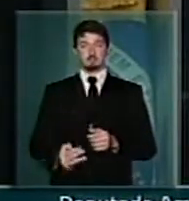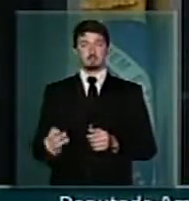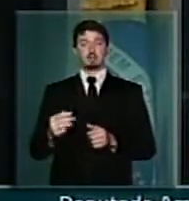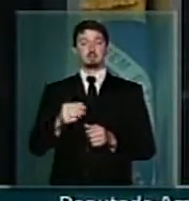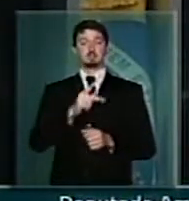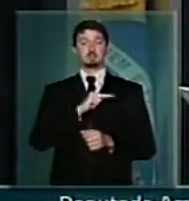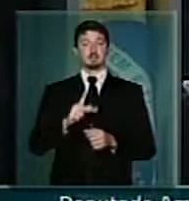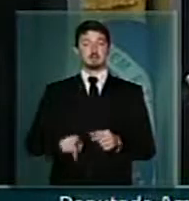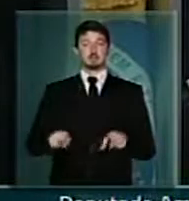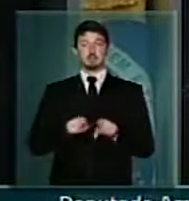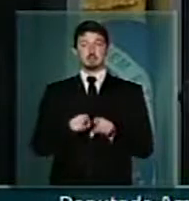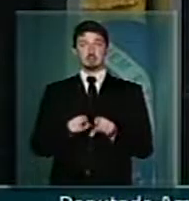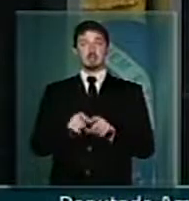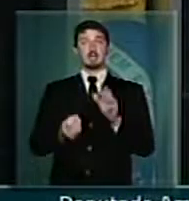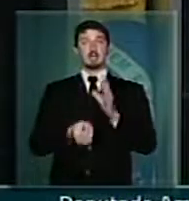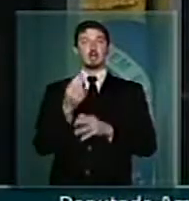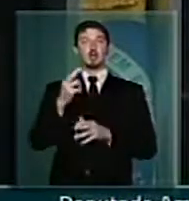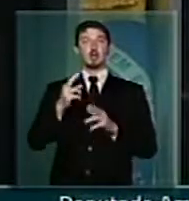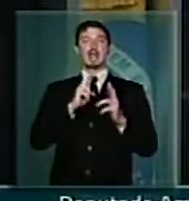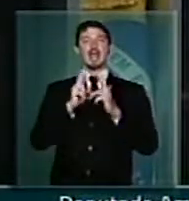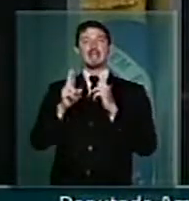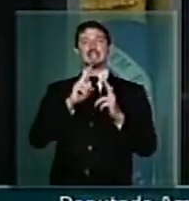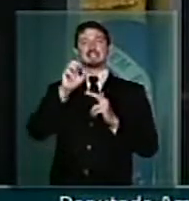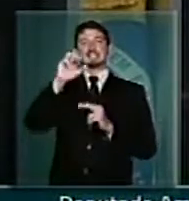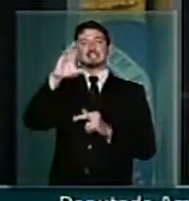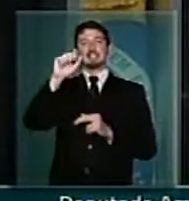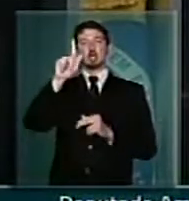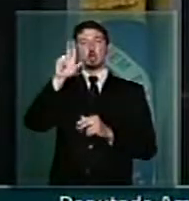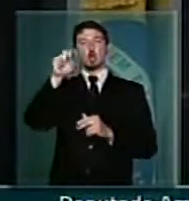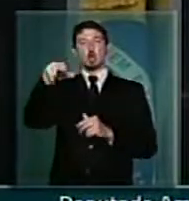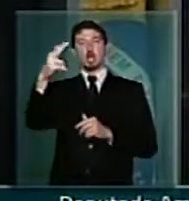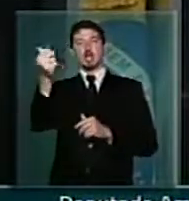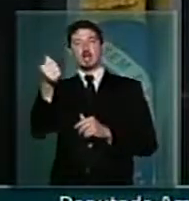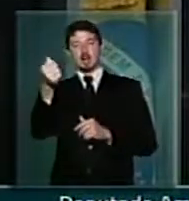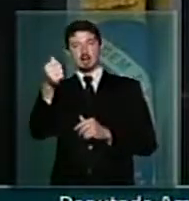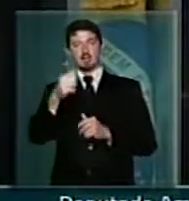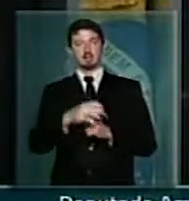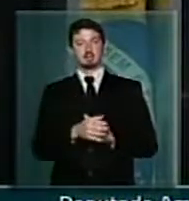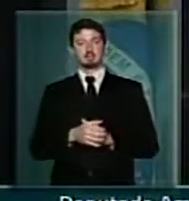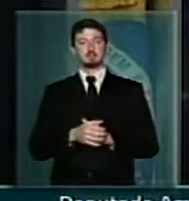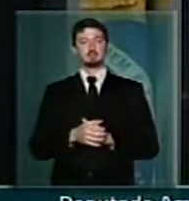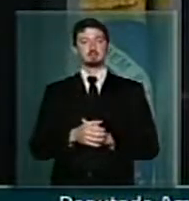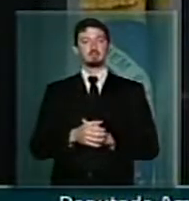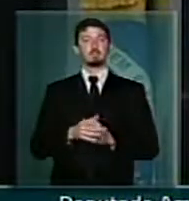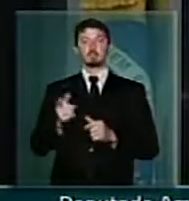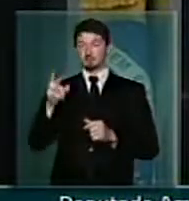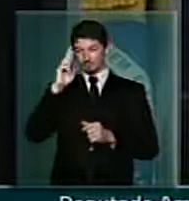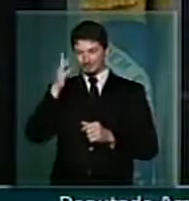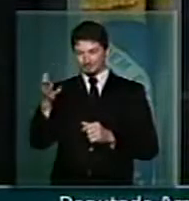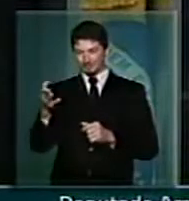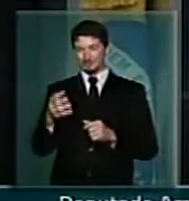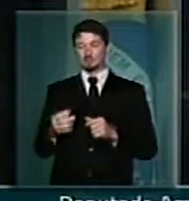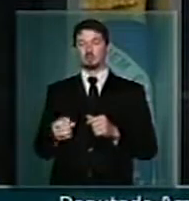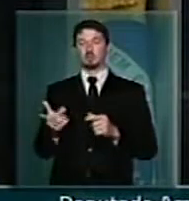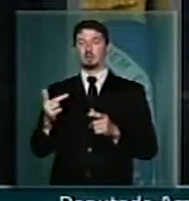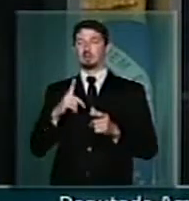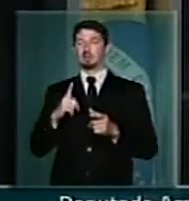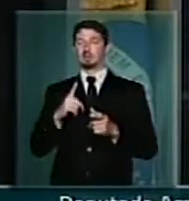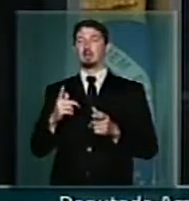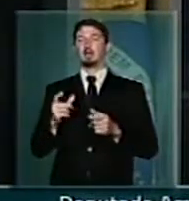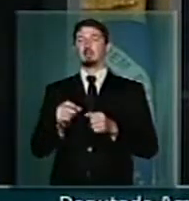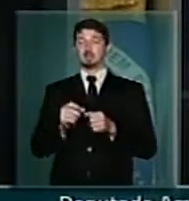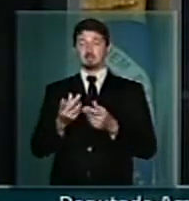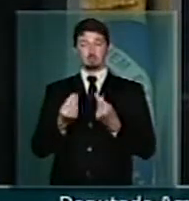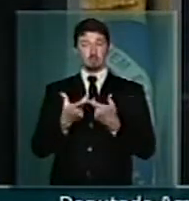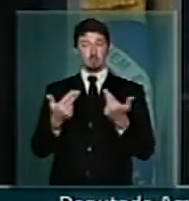presidente criou a Rede Cegonha, está sendo implantado lá na Bahia. O senhor tem contribuído muito nessa discussão.